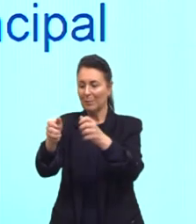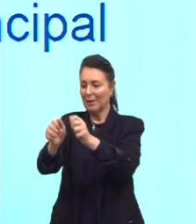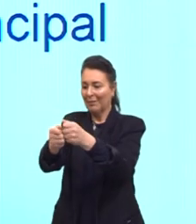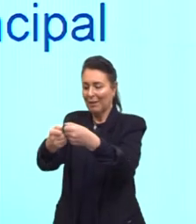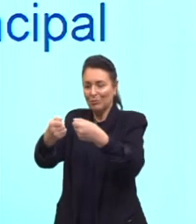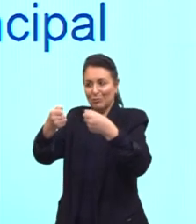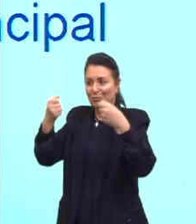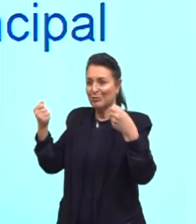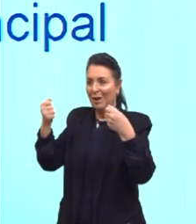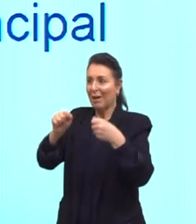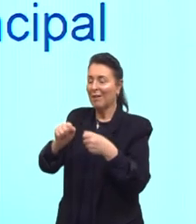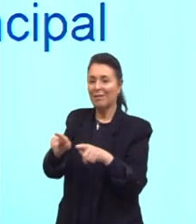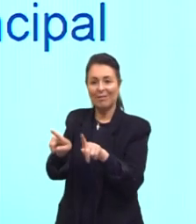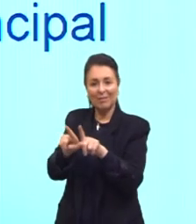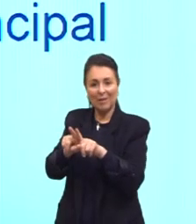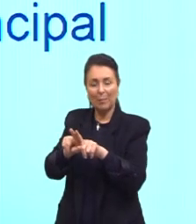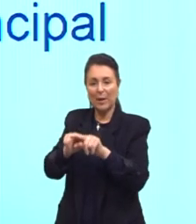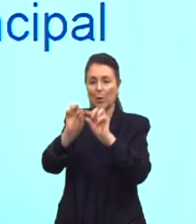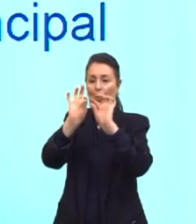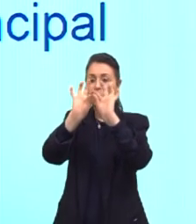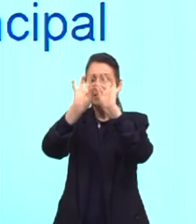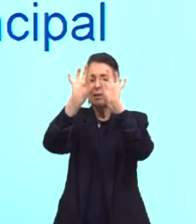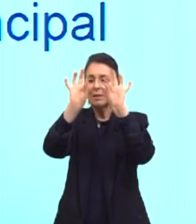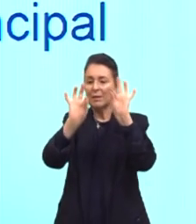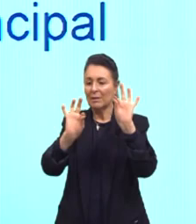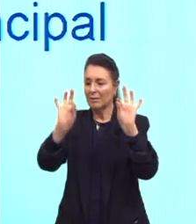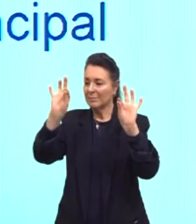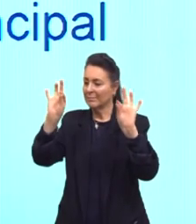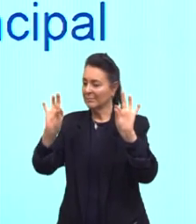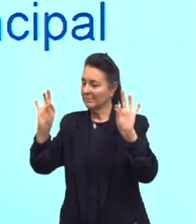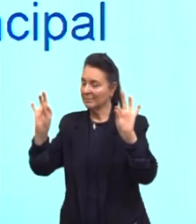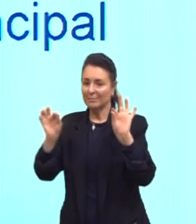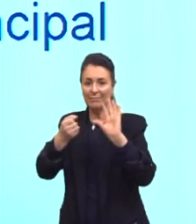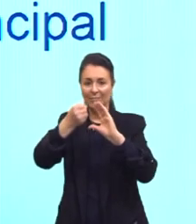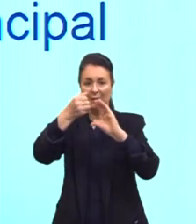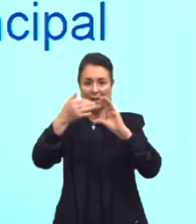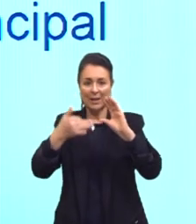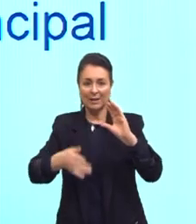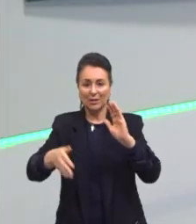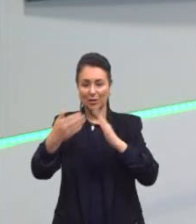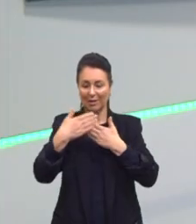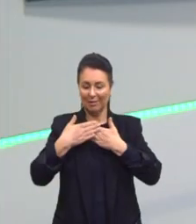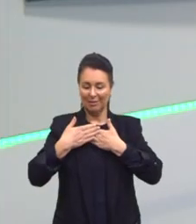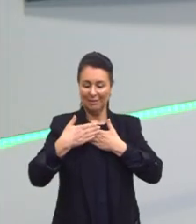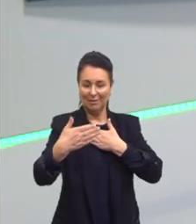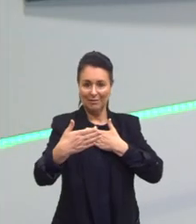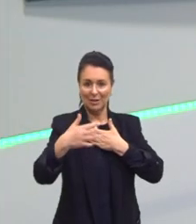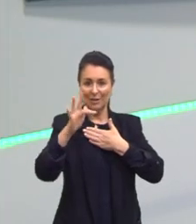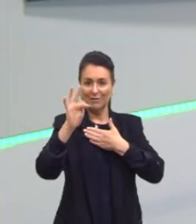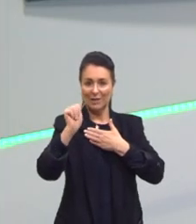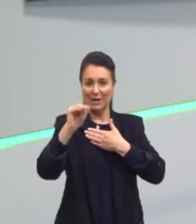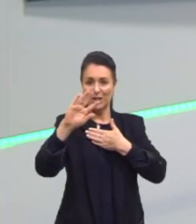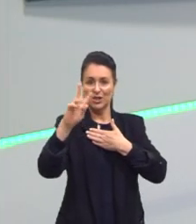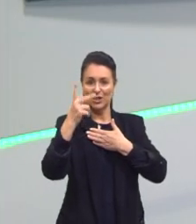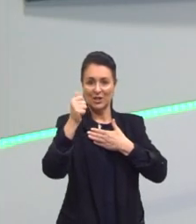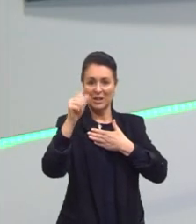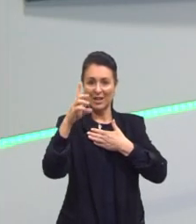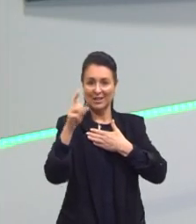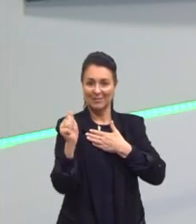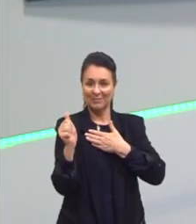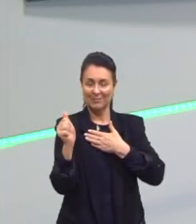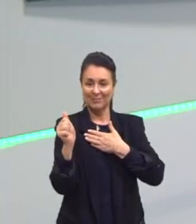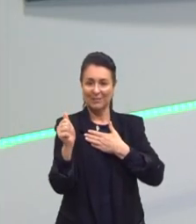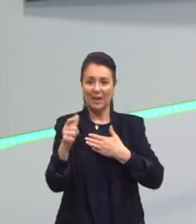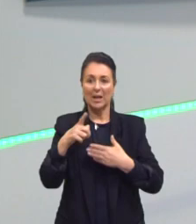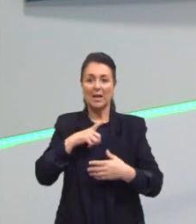assim como linhas onduladas caracterizando a fachada Oi e